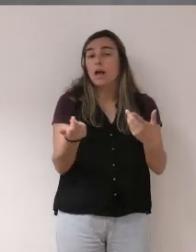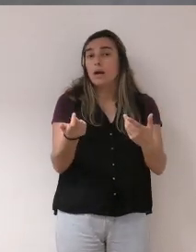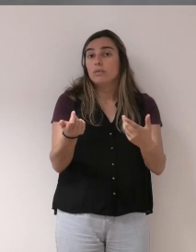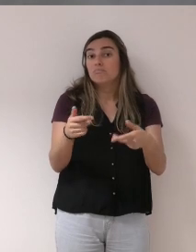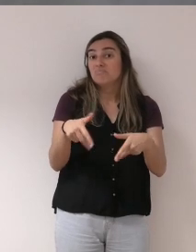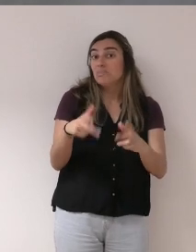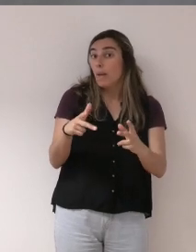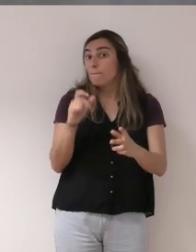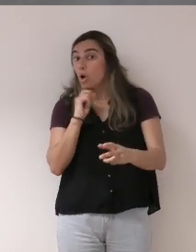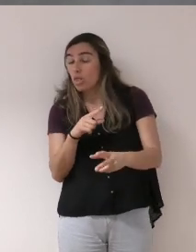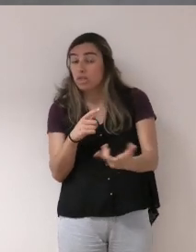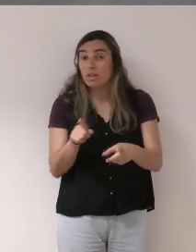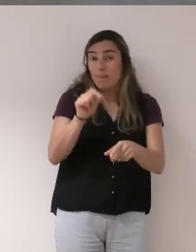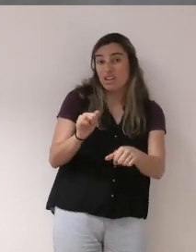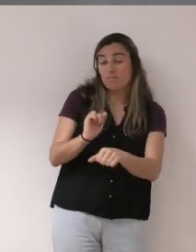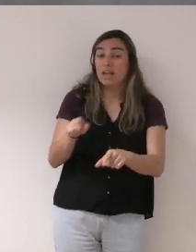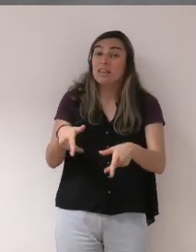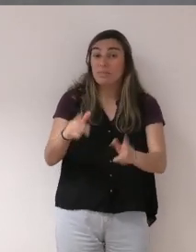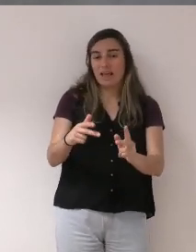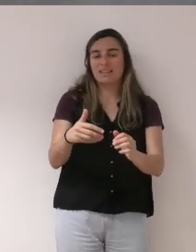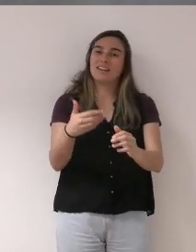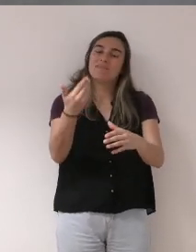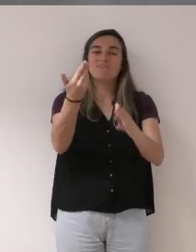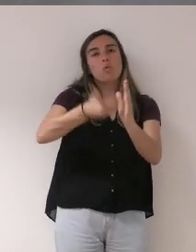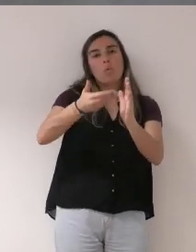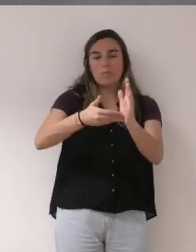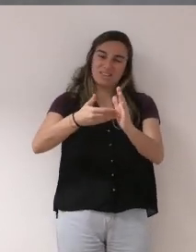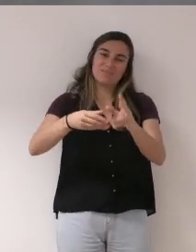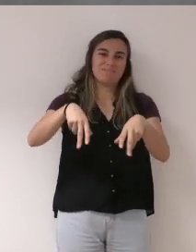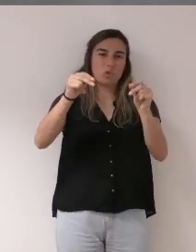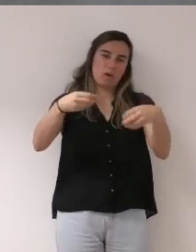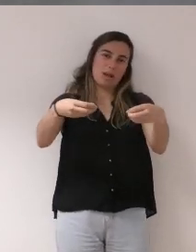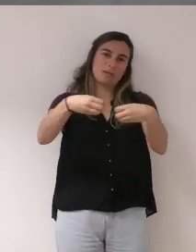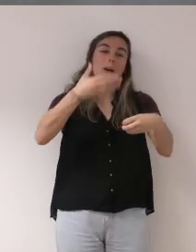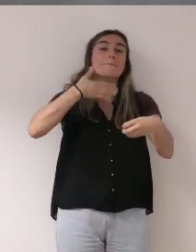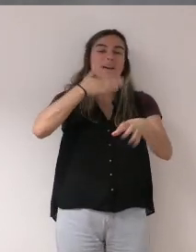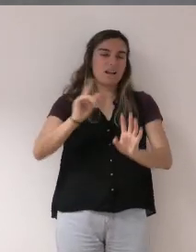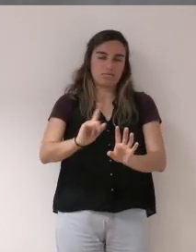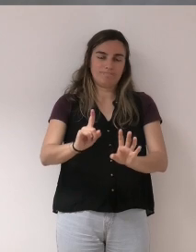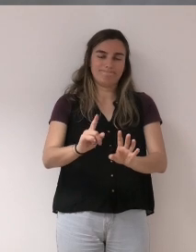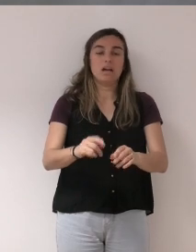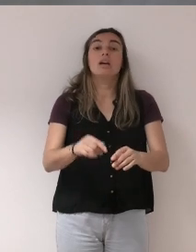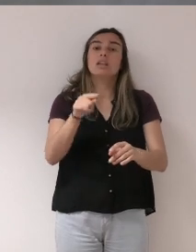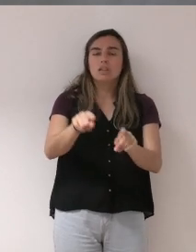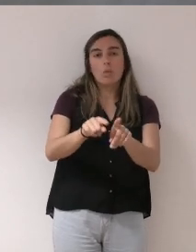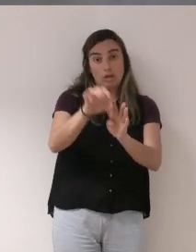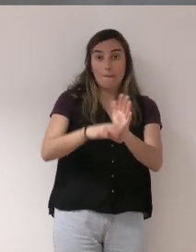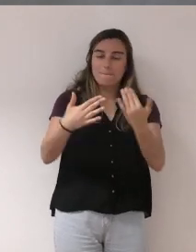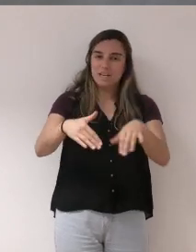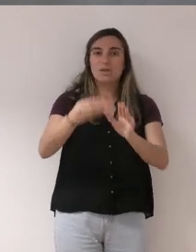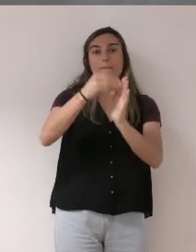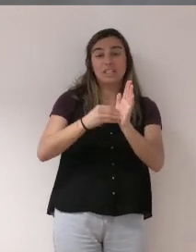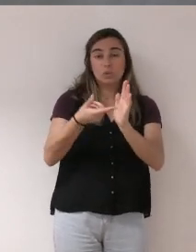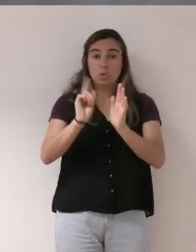será. A liberdade é este documento que nunca está em branco. Um possível que já estava condicionado, mas não preenchido, que